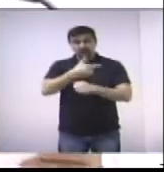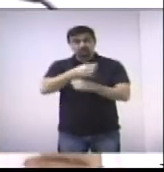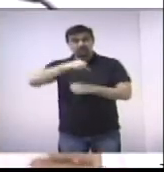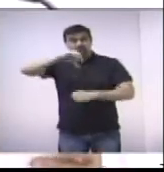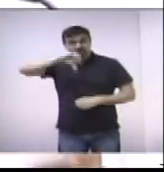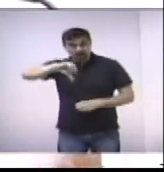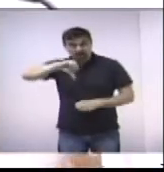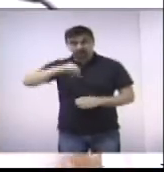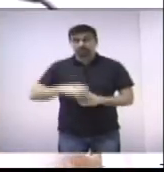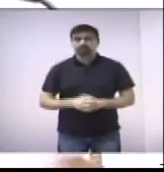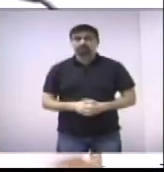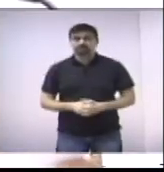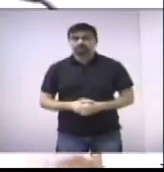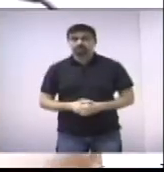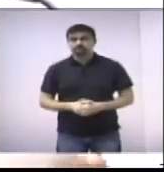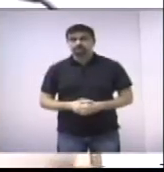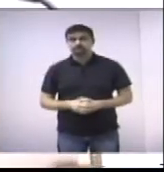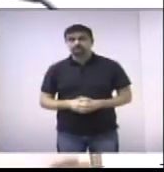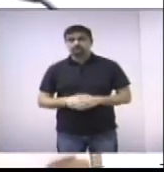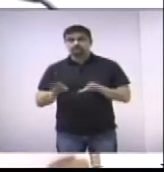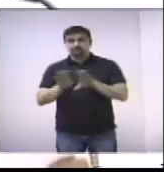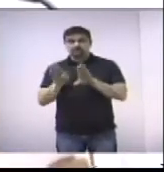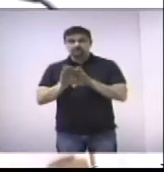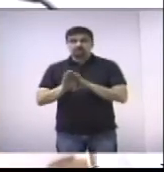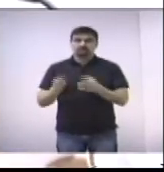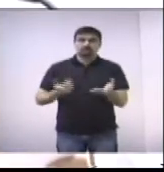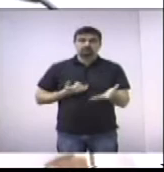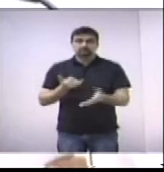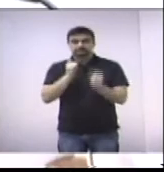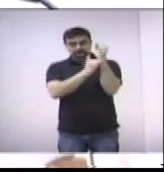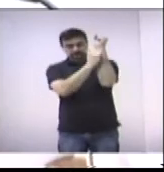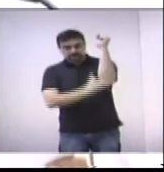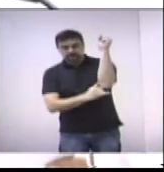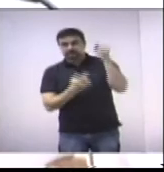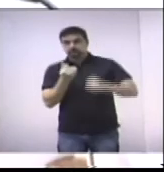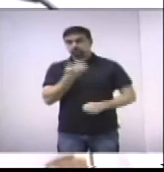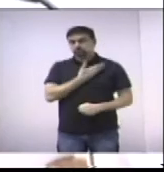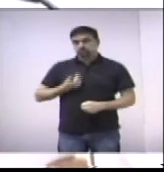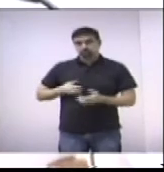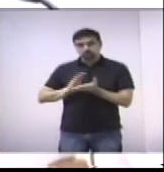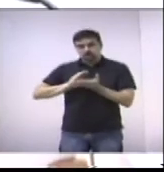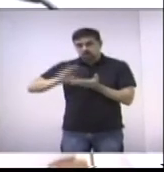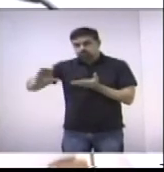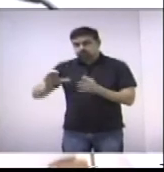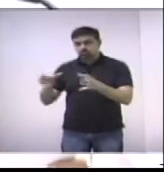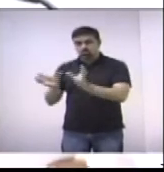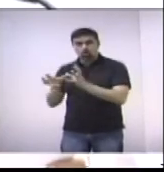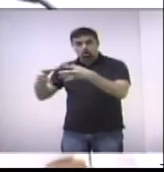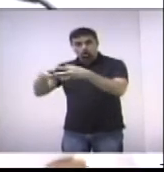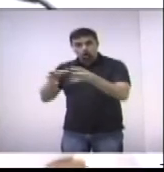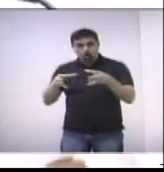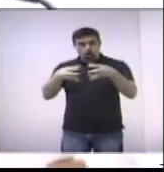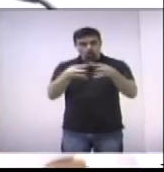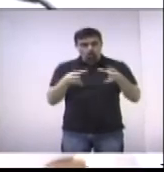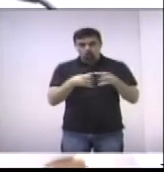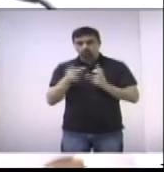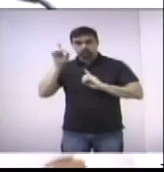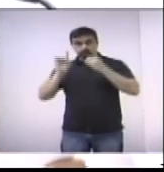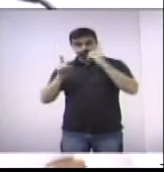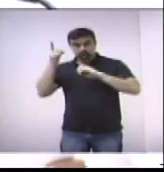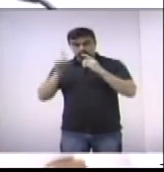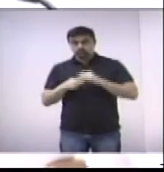Sétimo, com o escopo de financiar com recursos públicos o desfile de algumas escolas de samba nesse ano, o